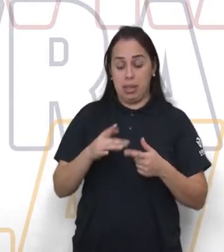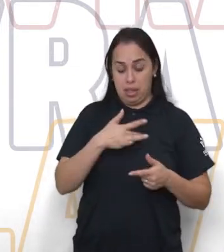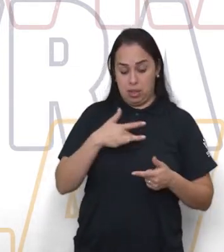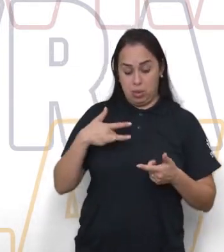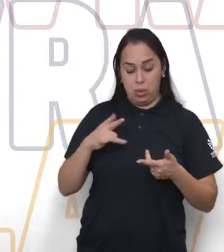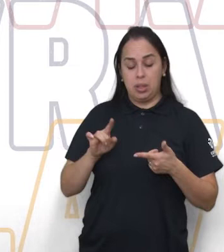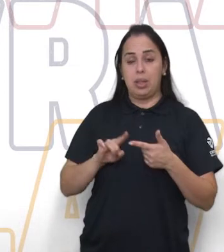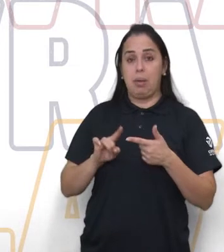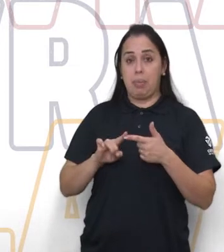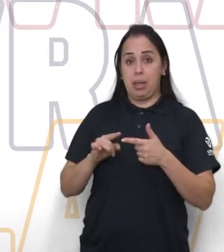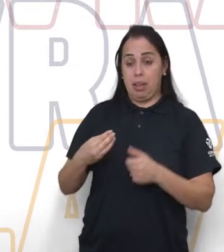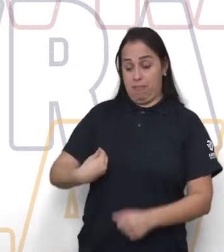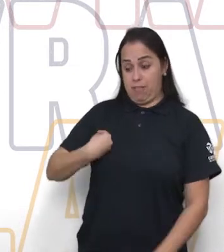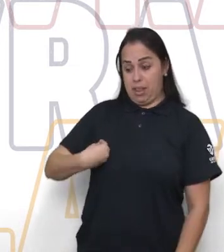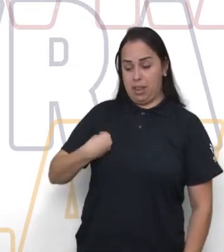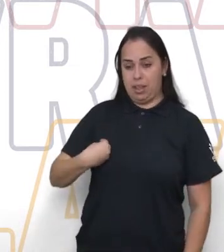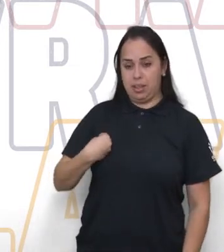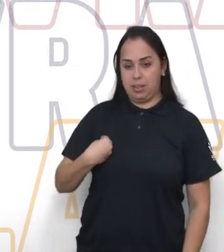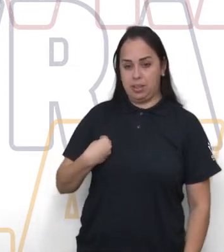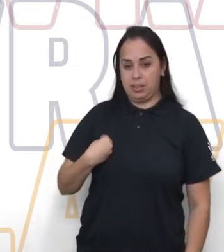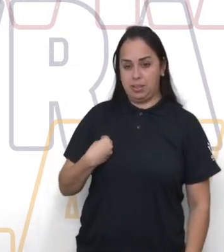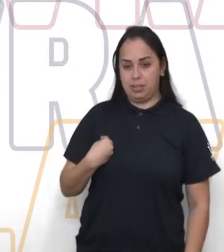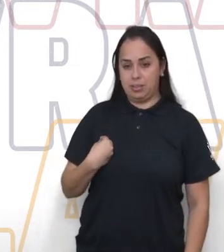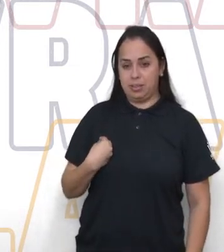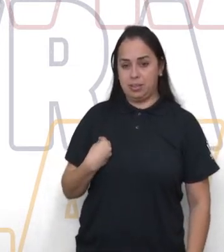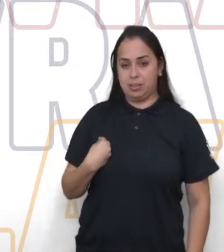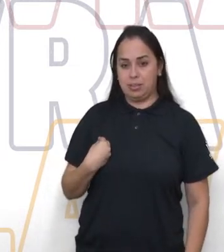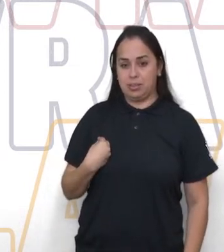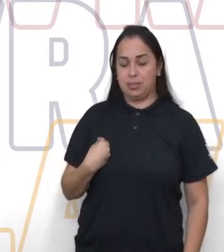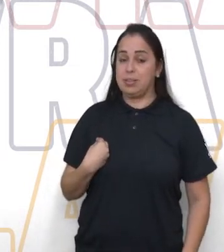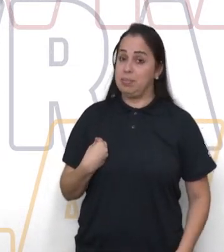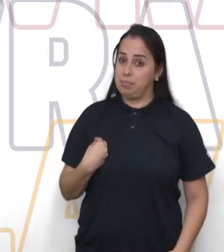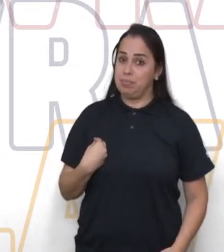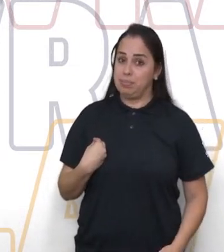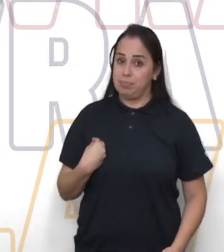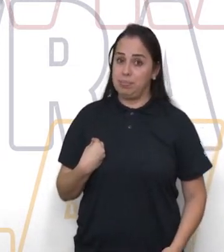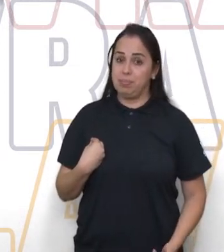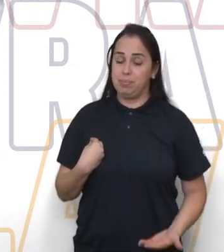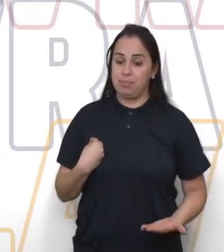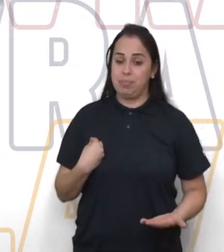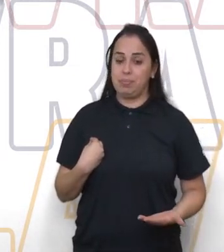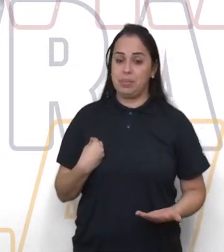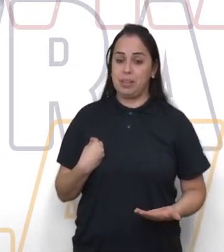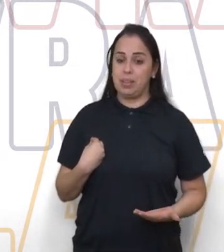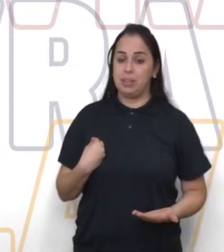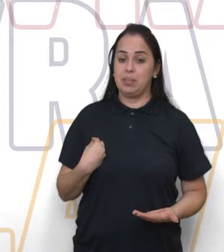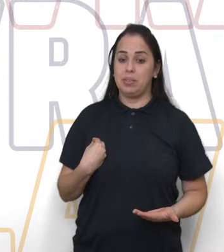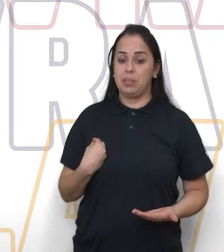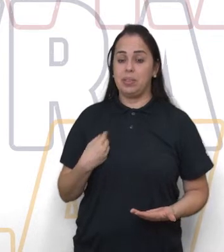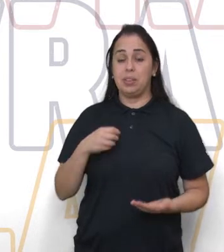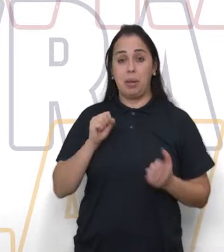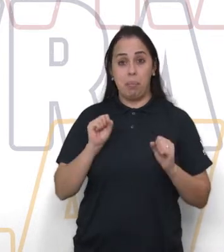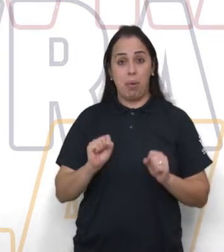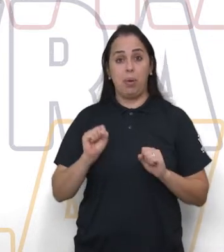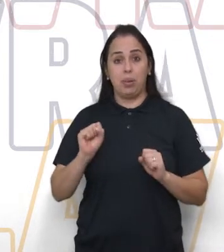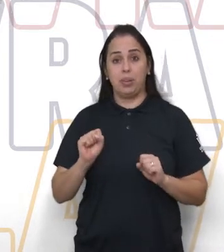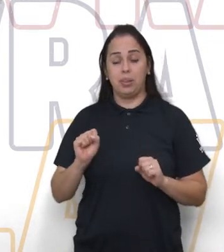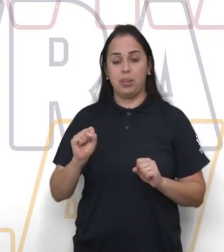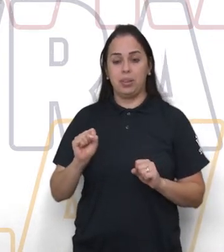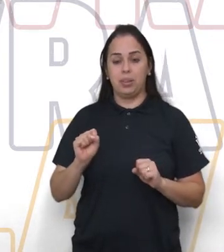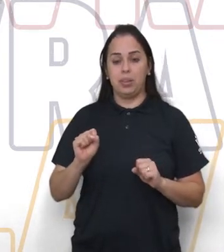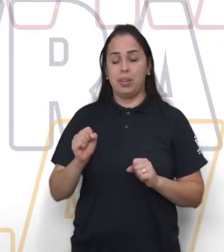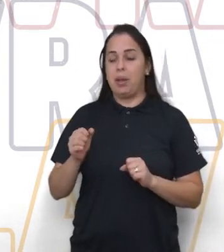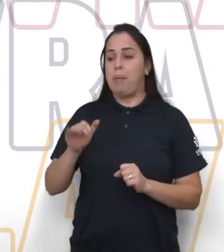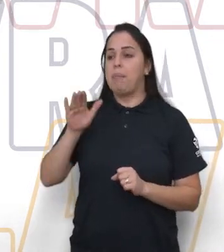EA integridade do Trabalhador São imprescindíveis né É você poder